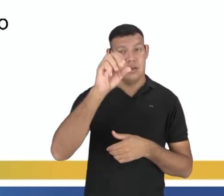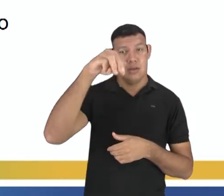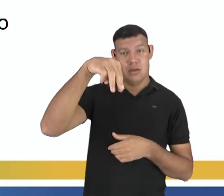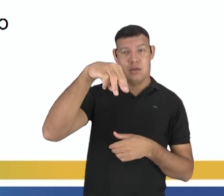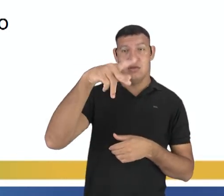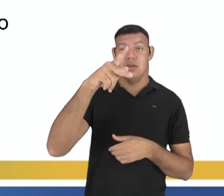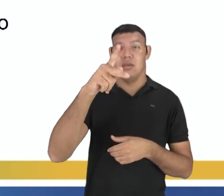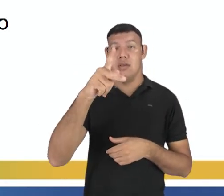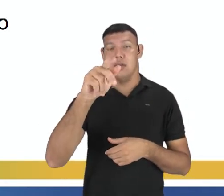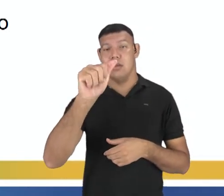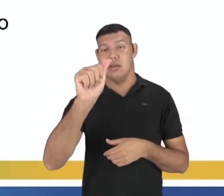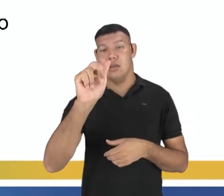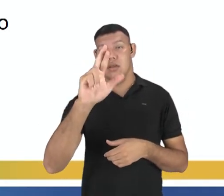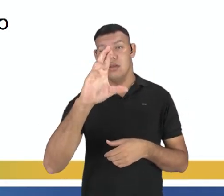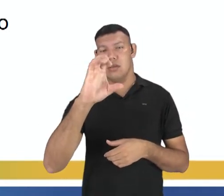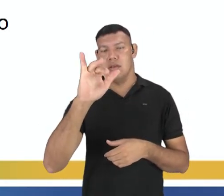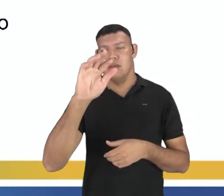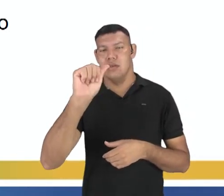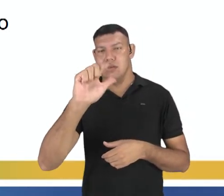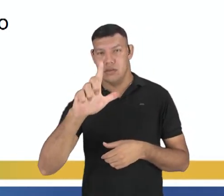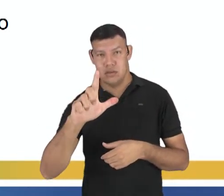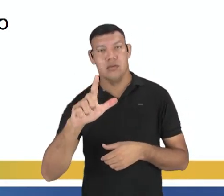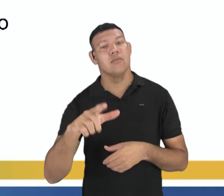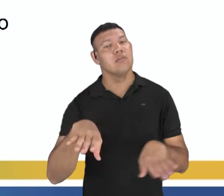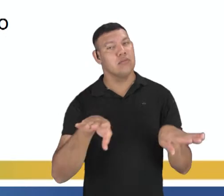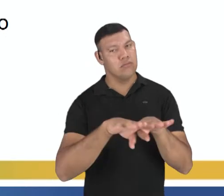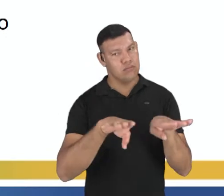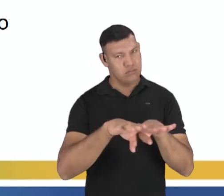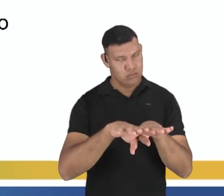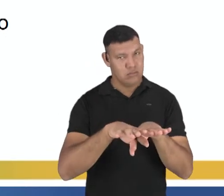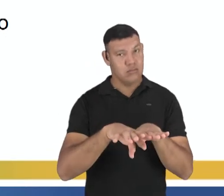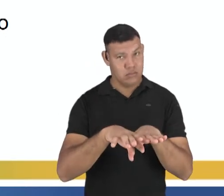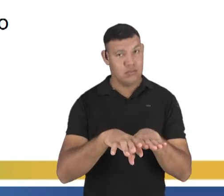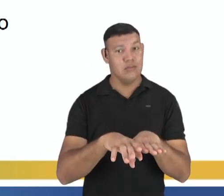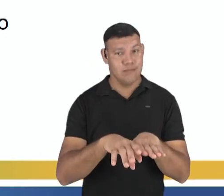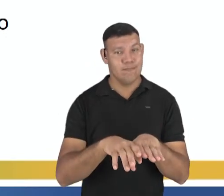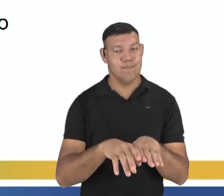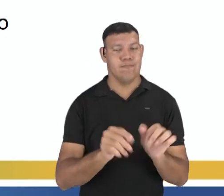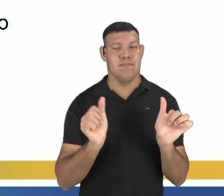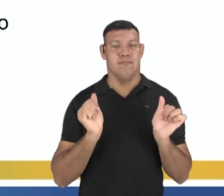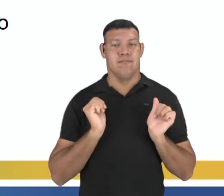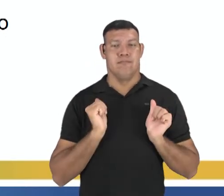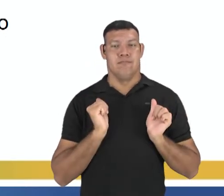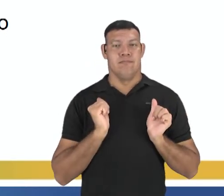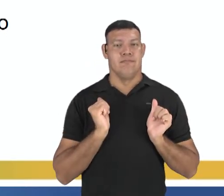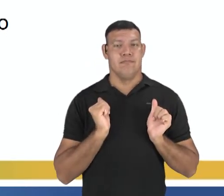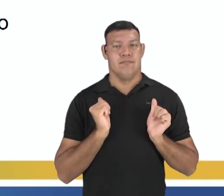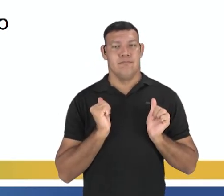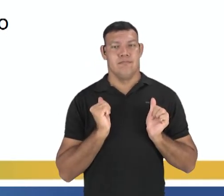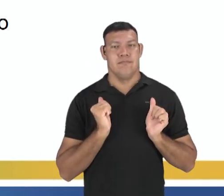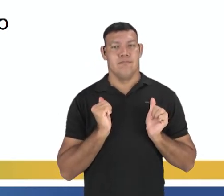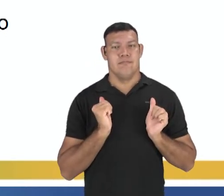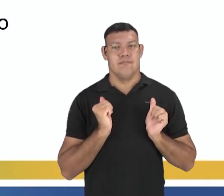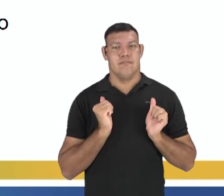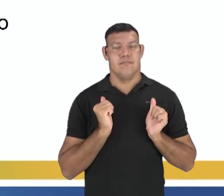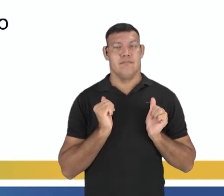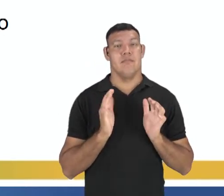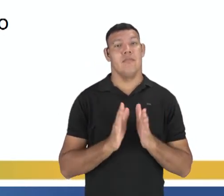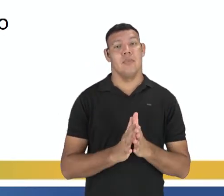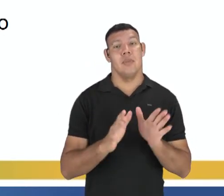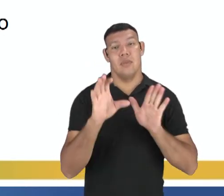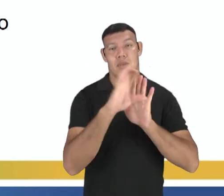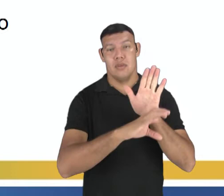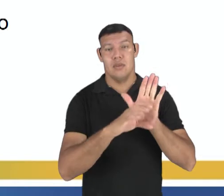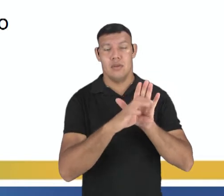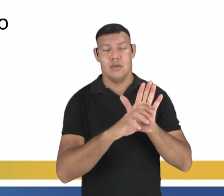Imparcial? Quando eu falo alheia a ele, eu também estou falando dessa imparcialidade. Conteúdo que nós